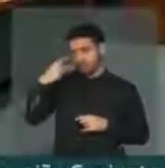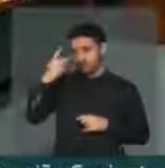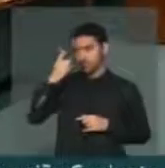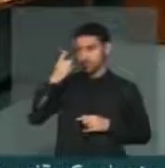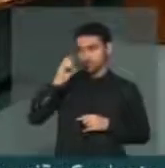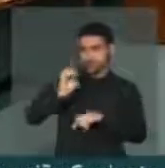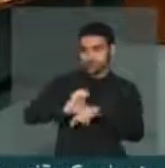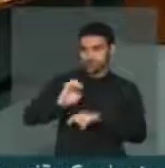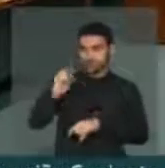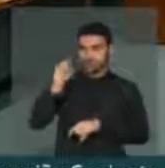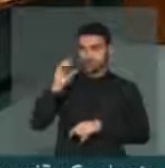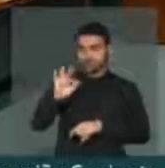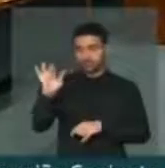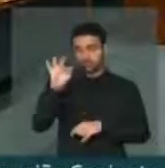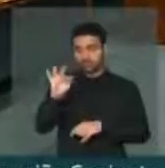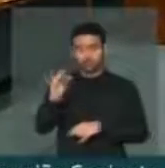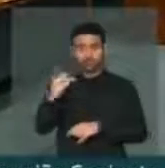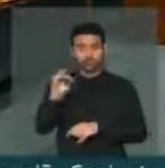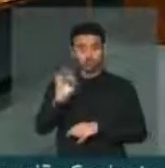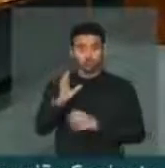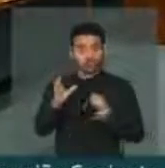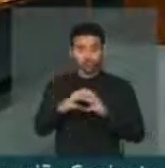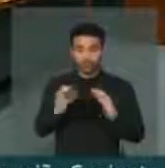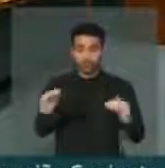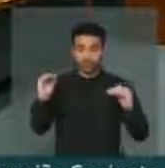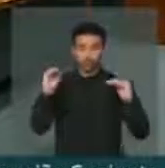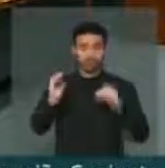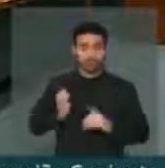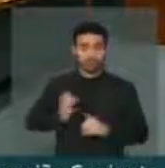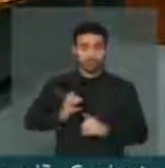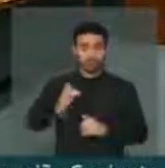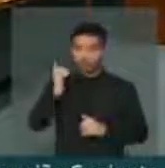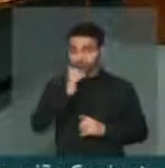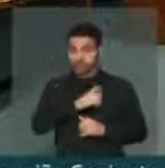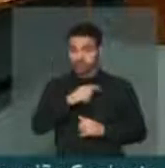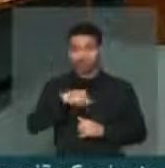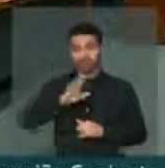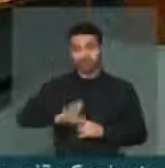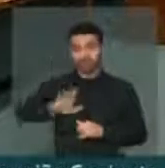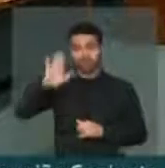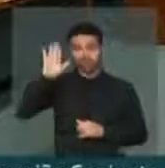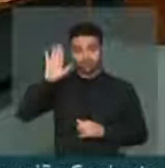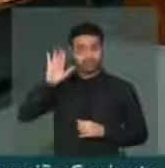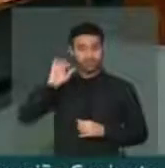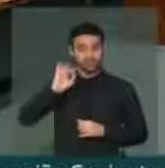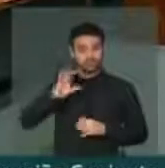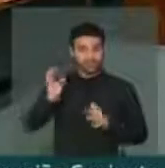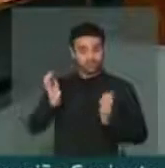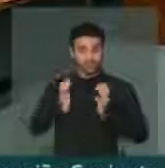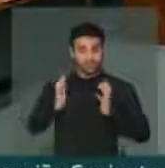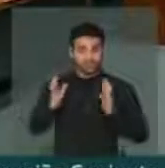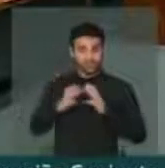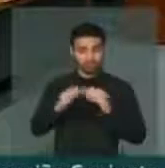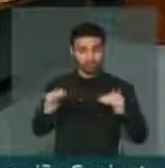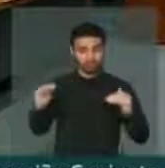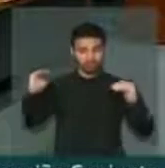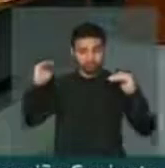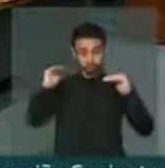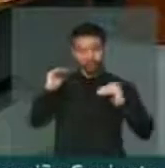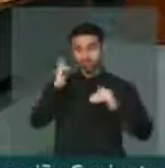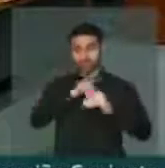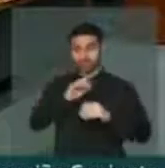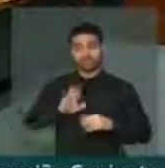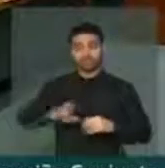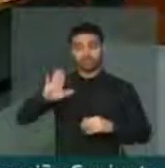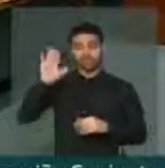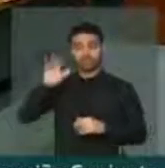federal, só a elite conseguia ser candidato a alguma coisa. E se só a elite conseguia ser candidato a alguma coisa,